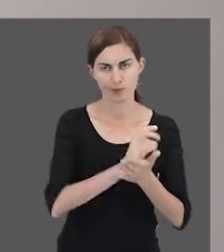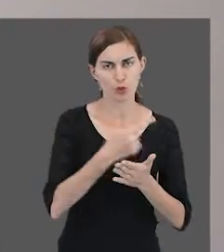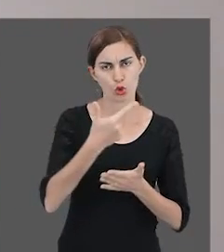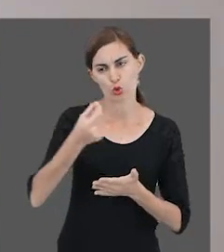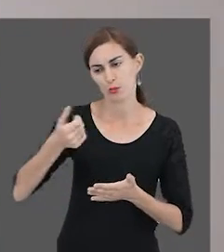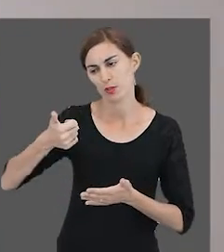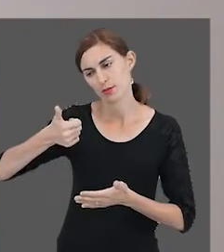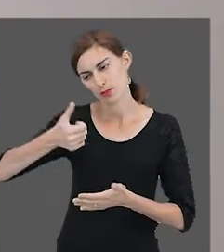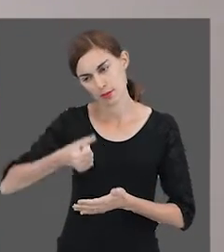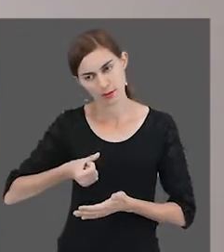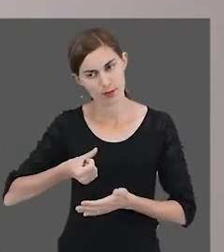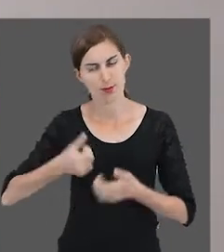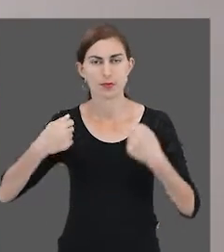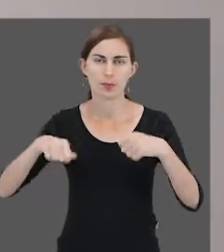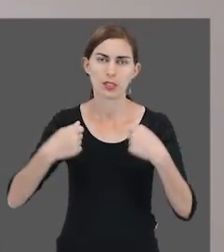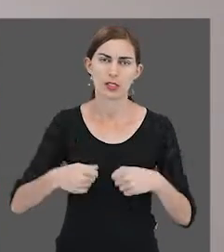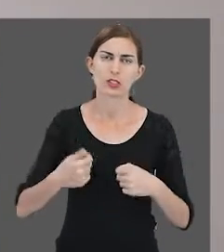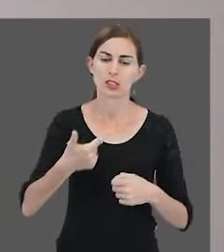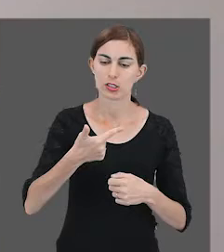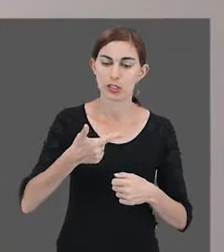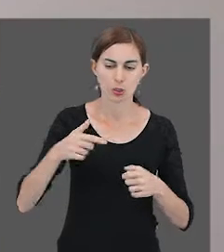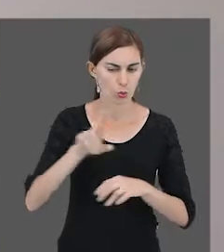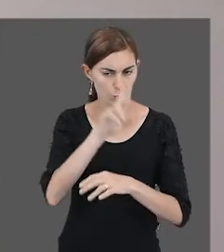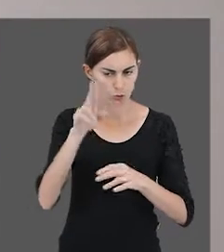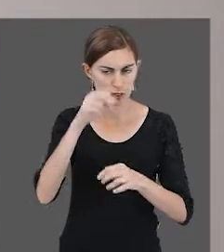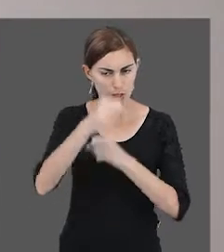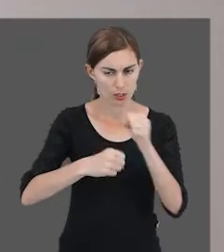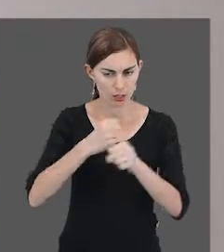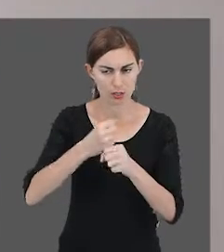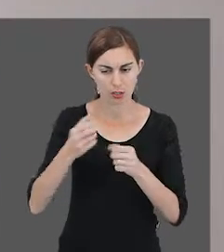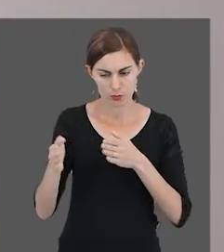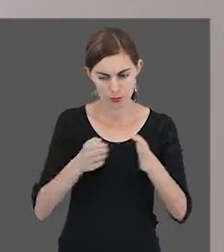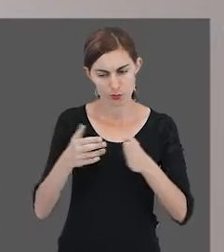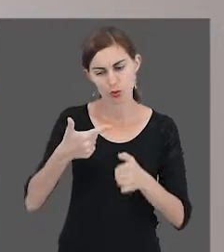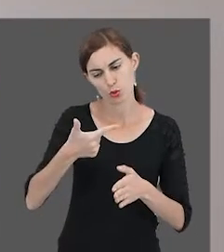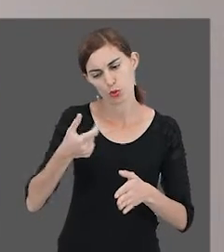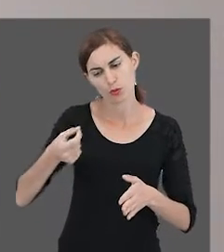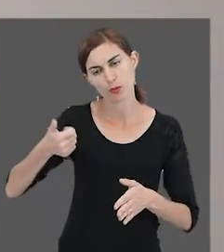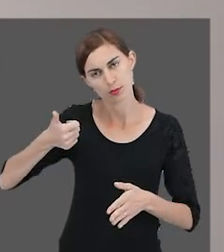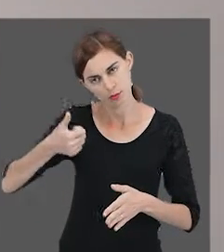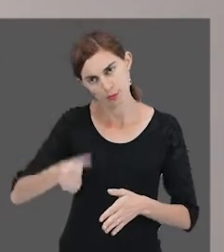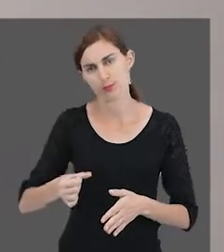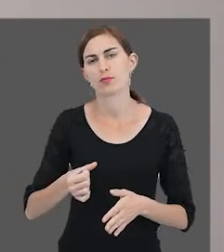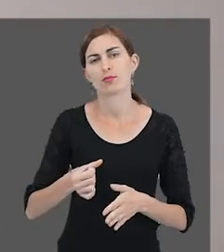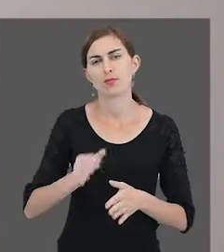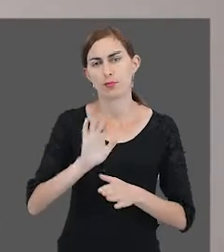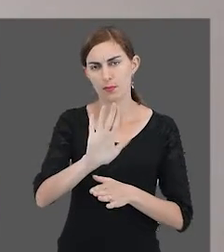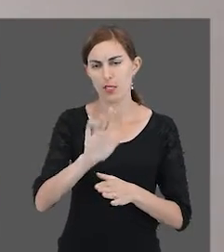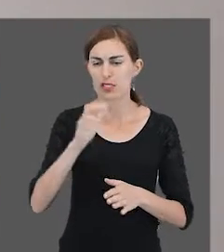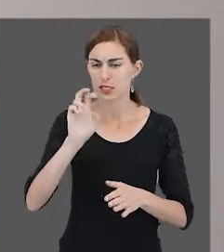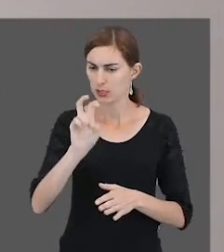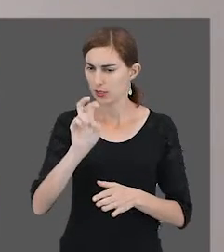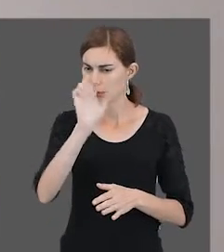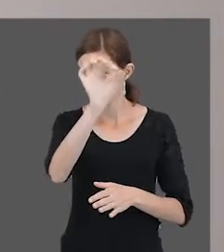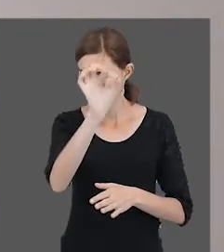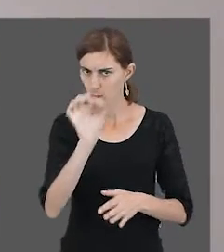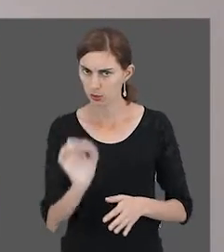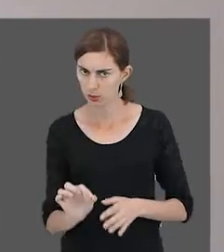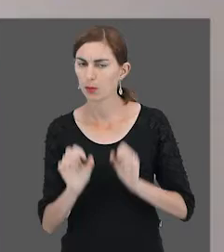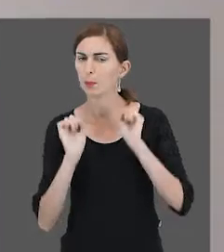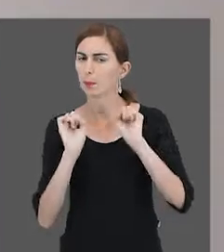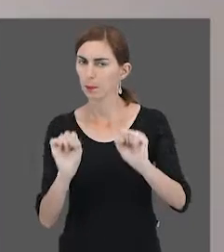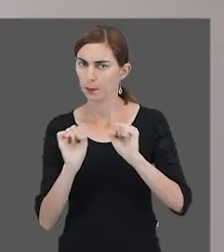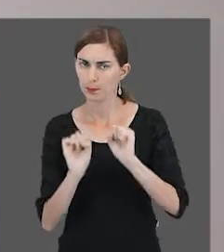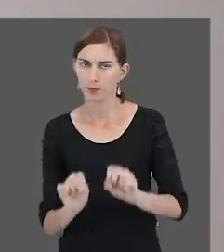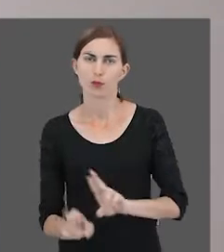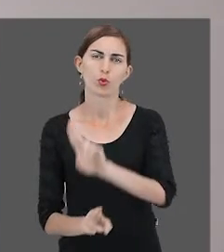em 2016, ele deve ser executado em 2016. Mas a lei ainda abre uma exceção que 5% desses recursos